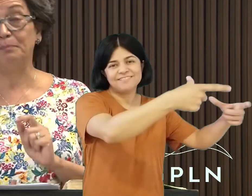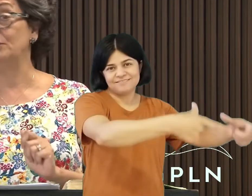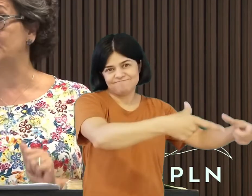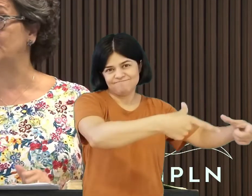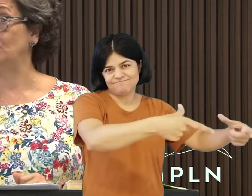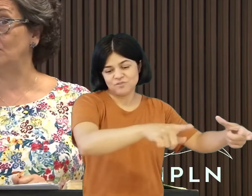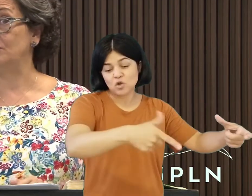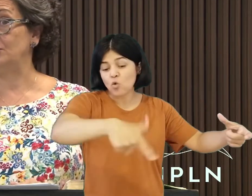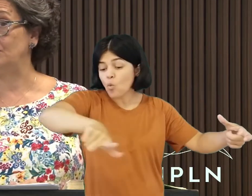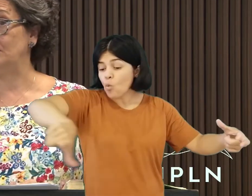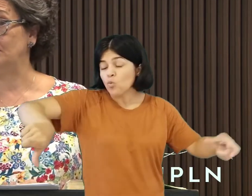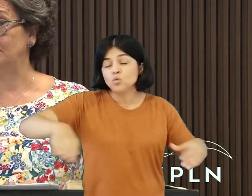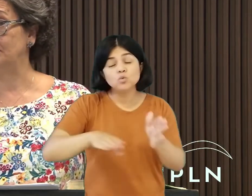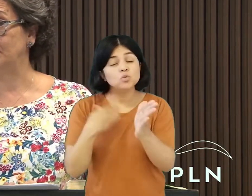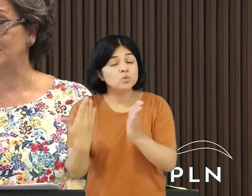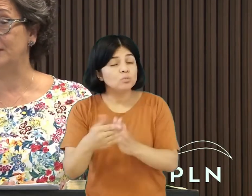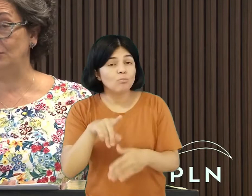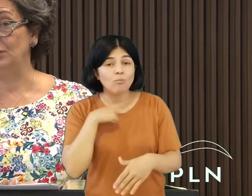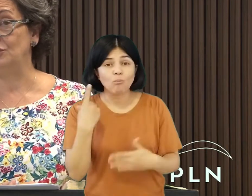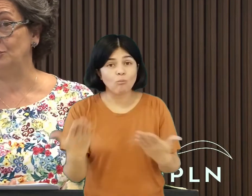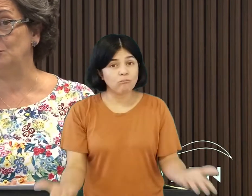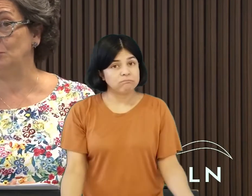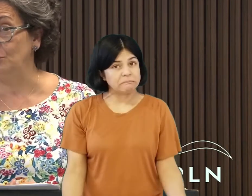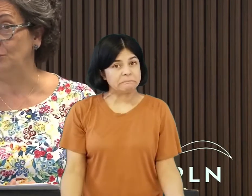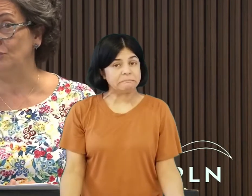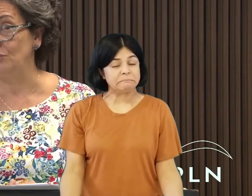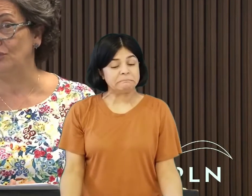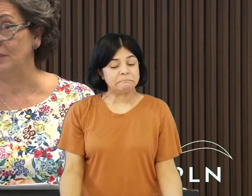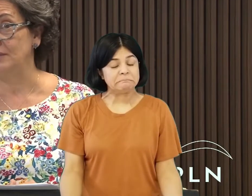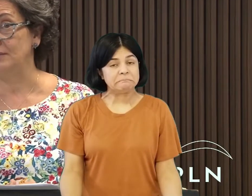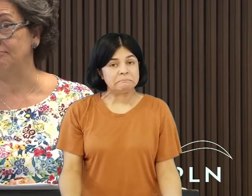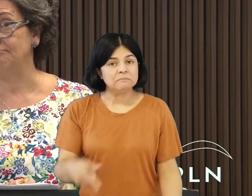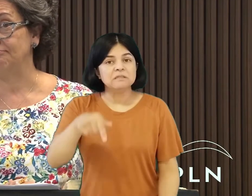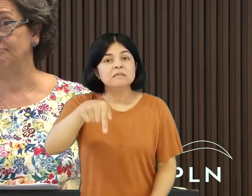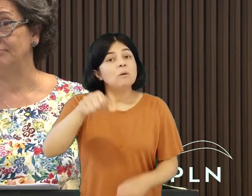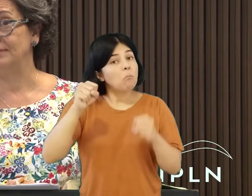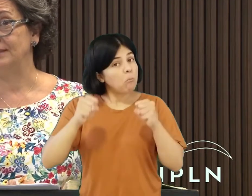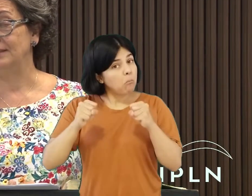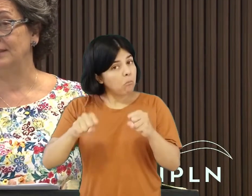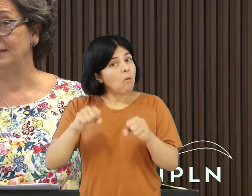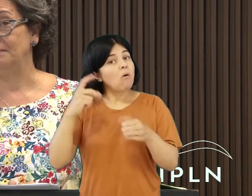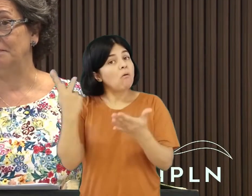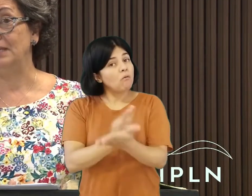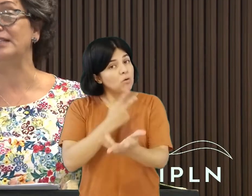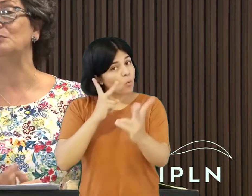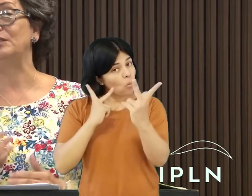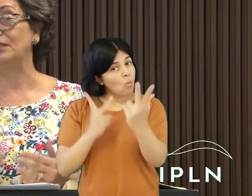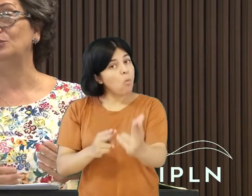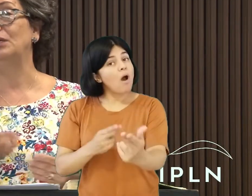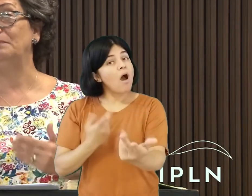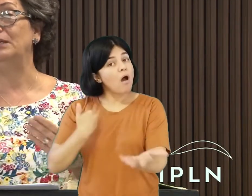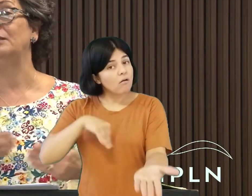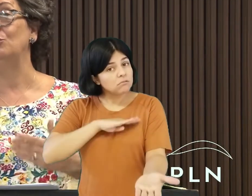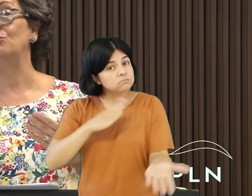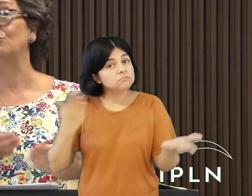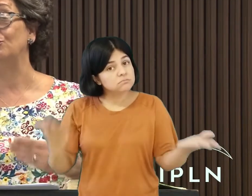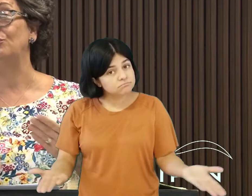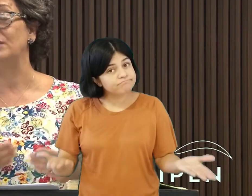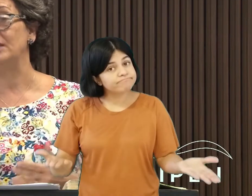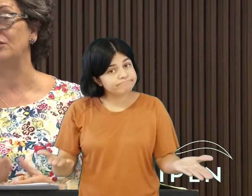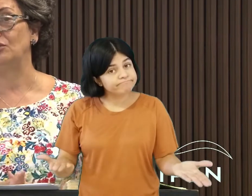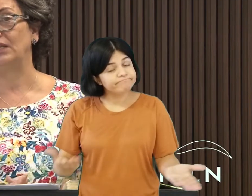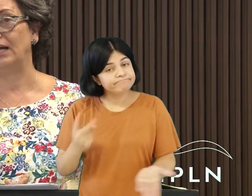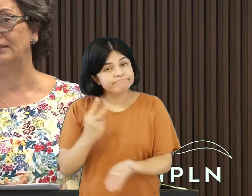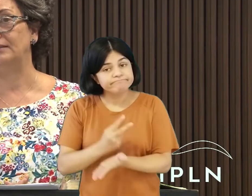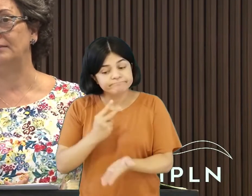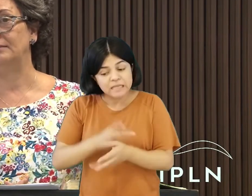Esse pode ser o nosso destino, pode ser o destino de muitos de nós. Mesmo estando caminhando juntos